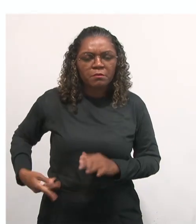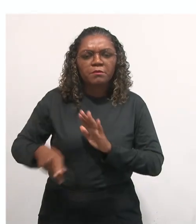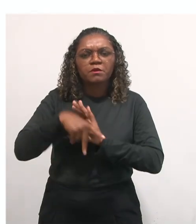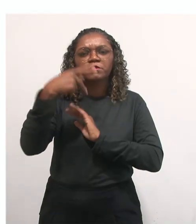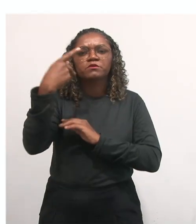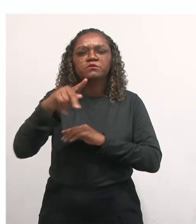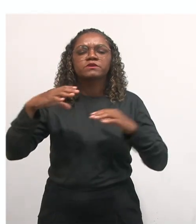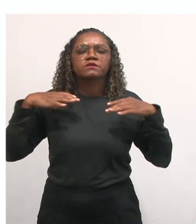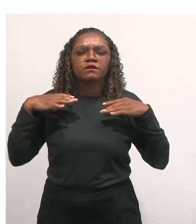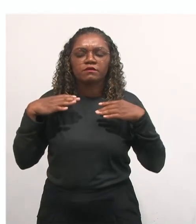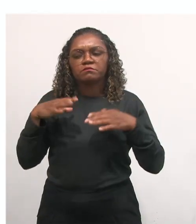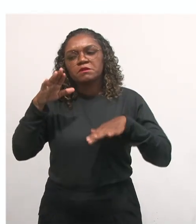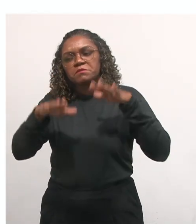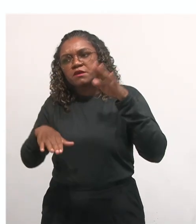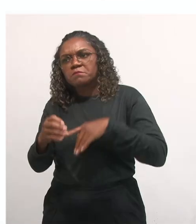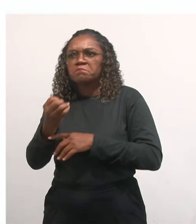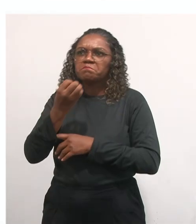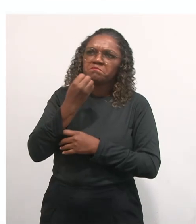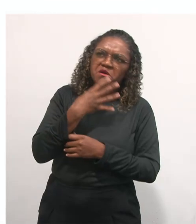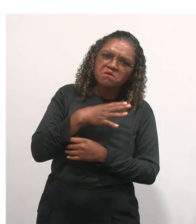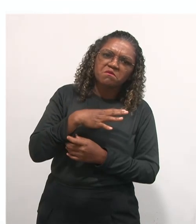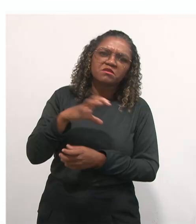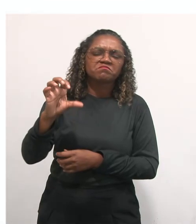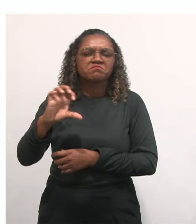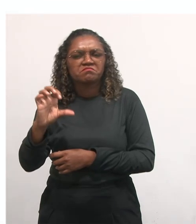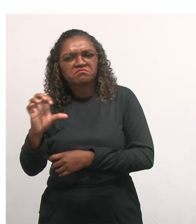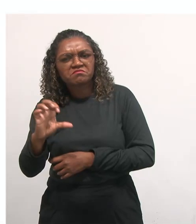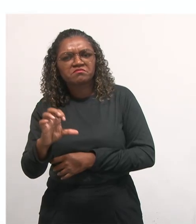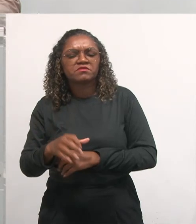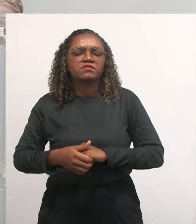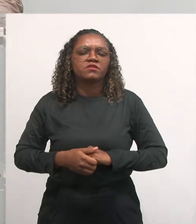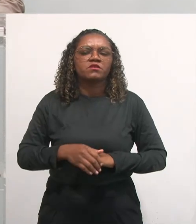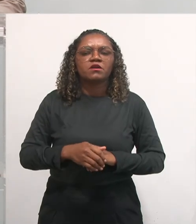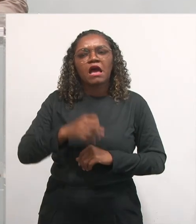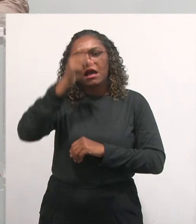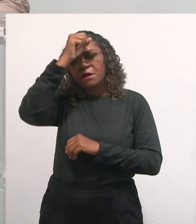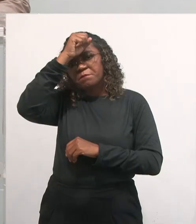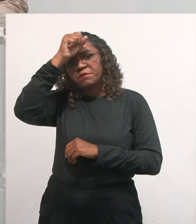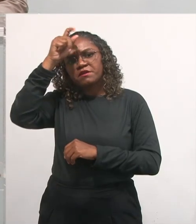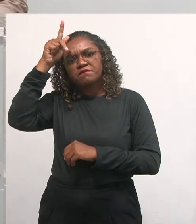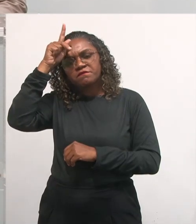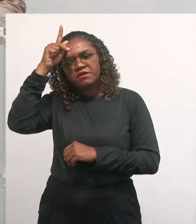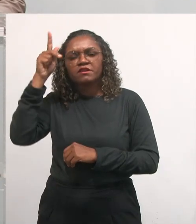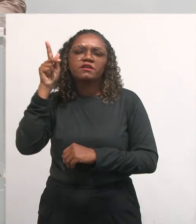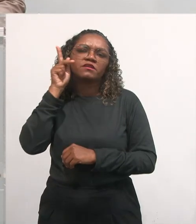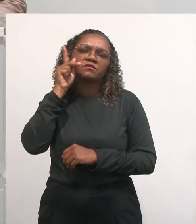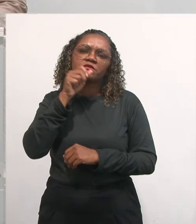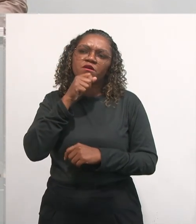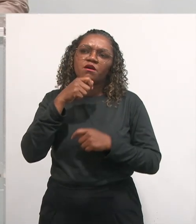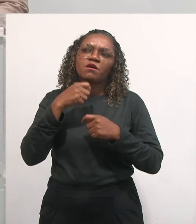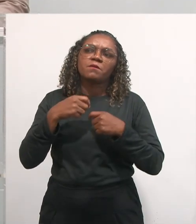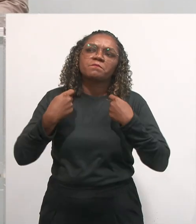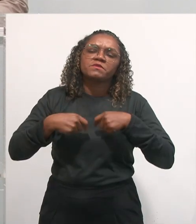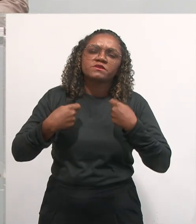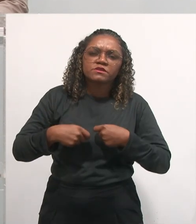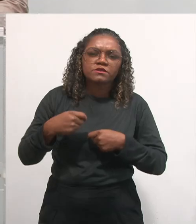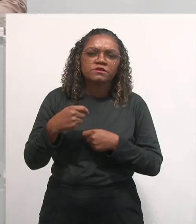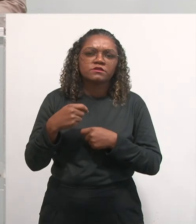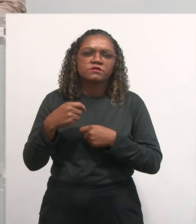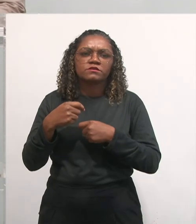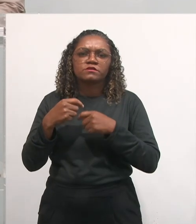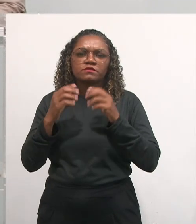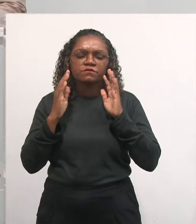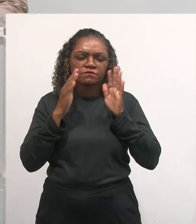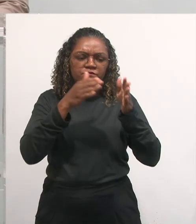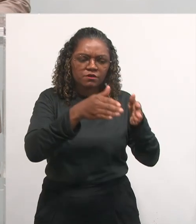são boas, ruins, péssimas, o prefeito deveria pensar mais nas pessoas e menos no sei o